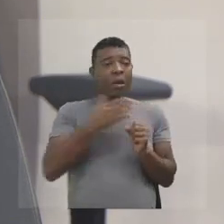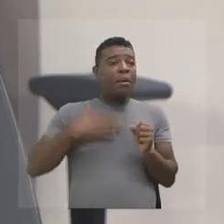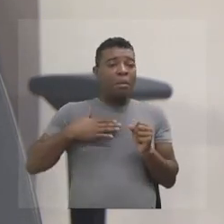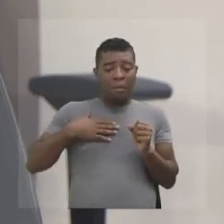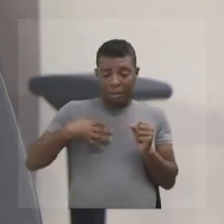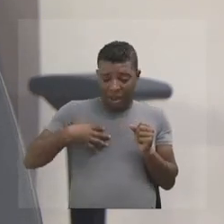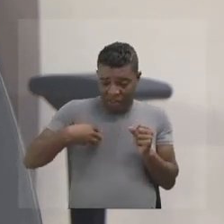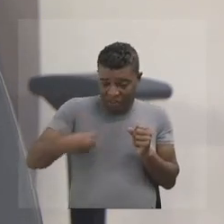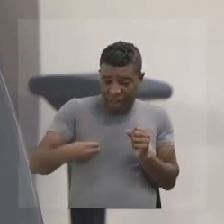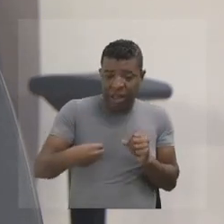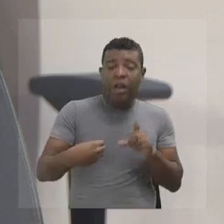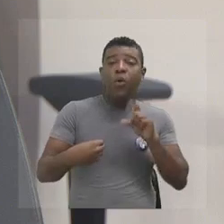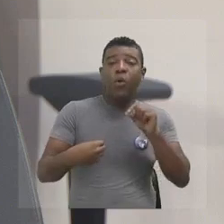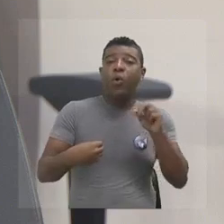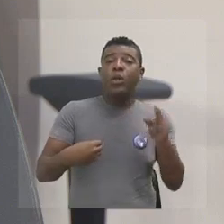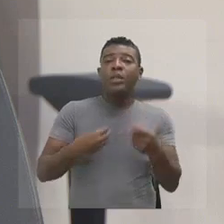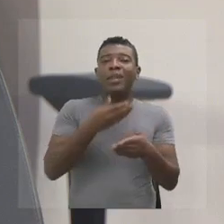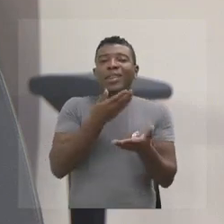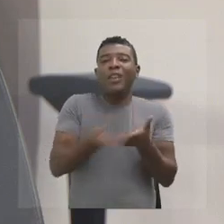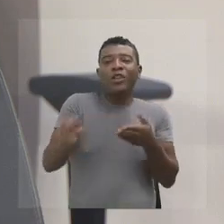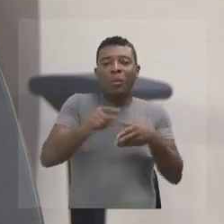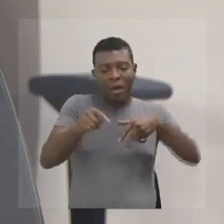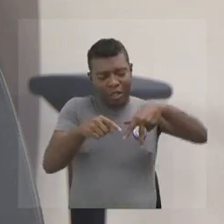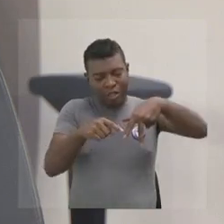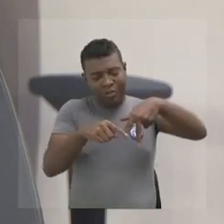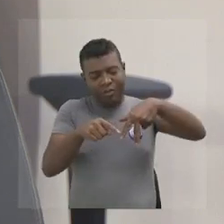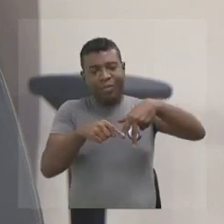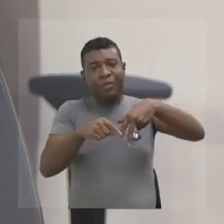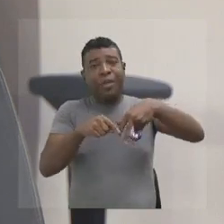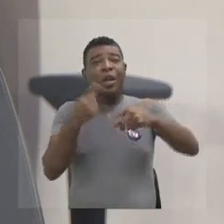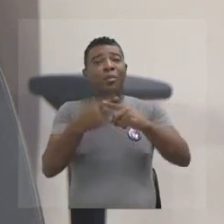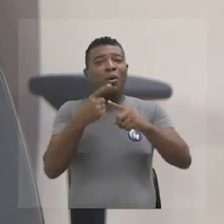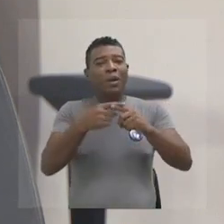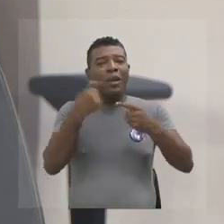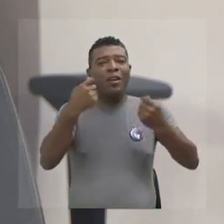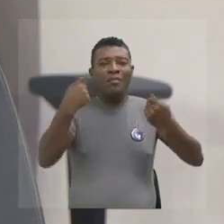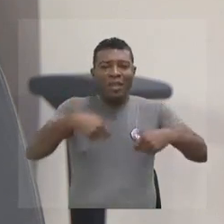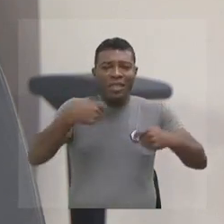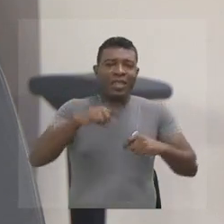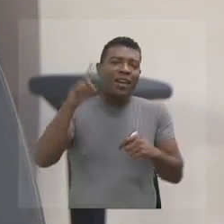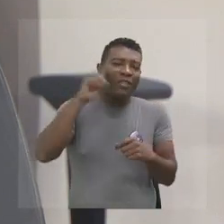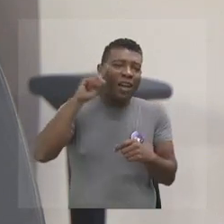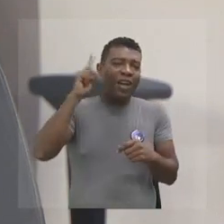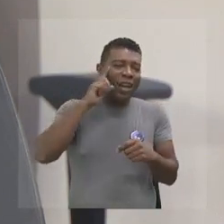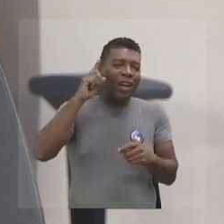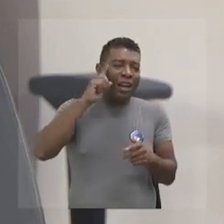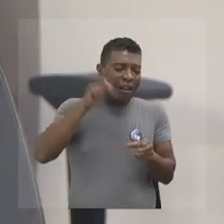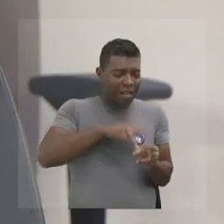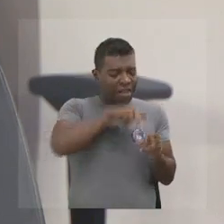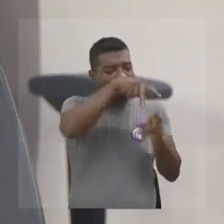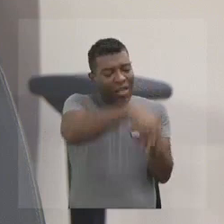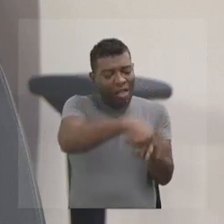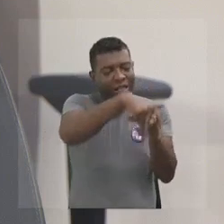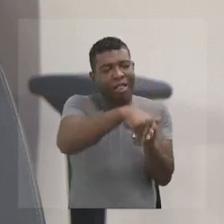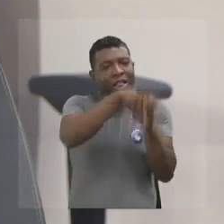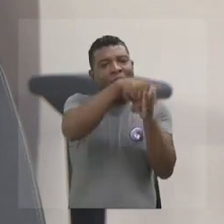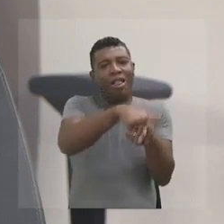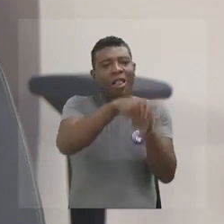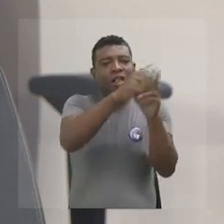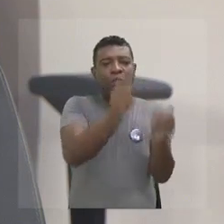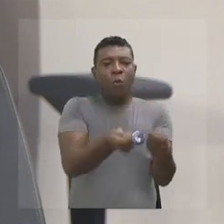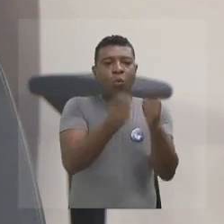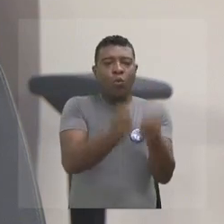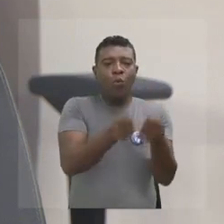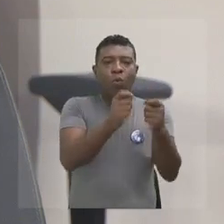né um impacto social muito importante para o nosso estado e a gente graças a Deus também a partir de um processo de